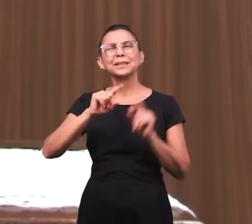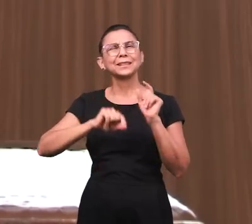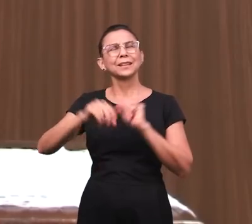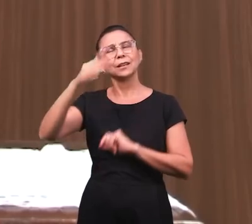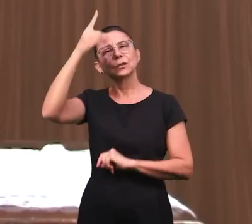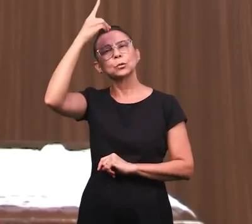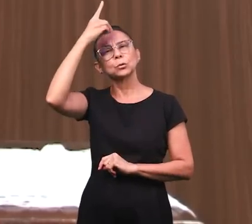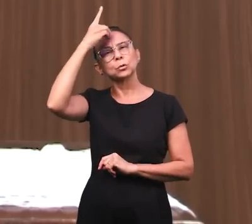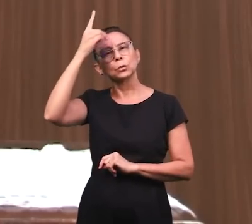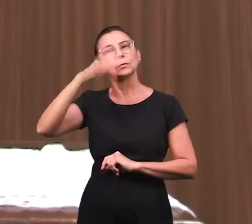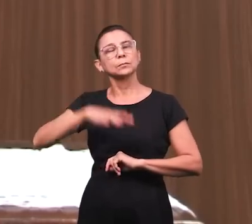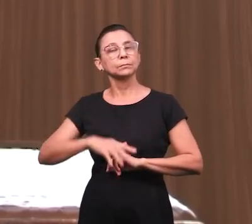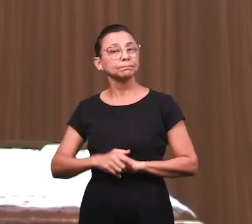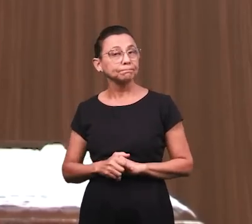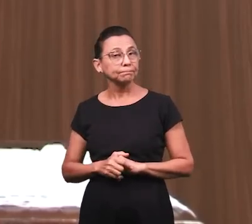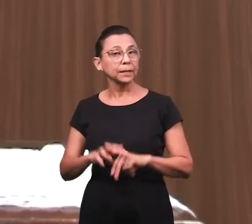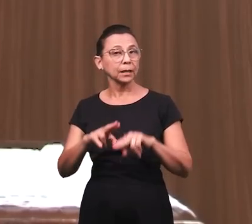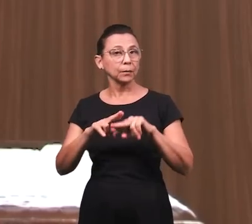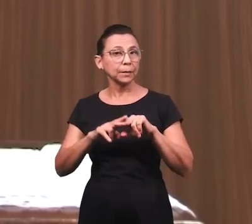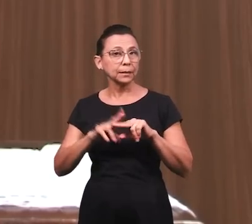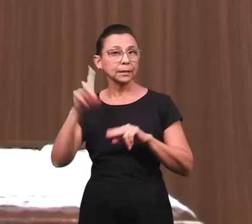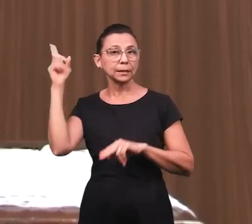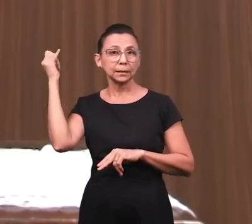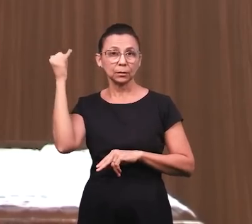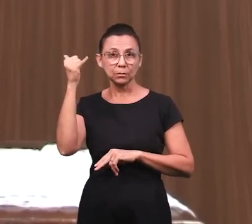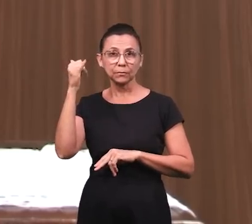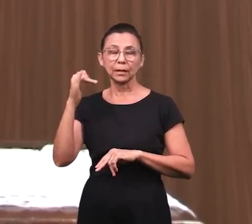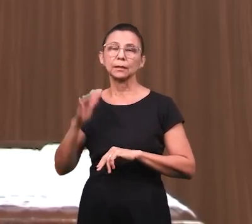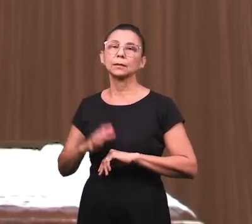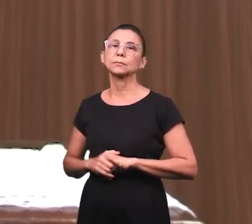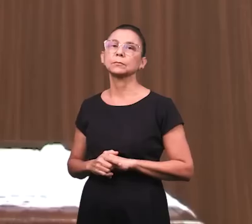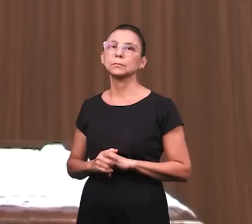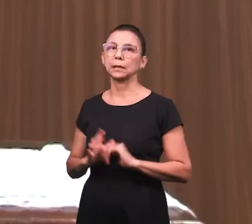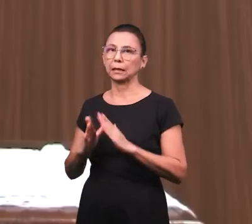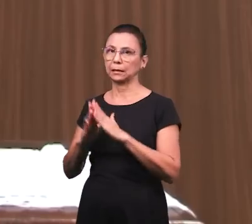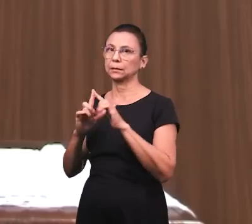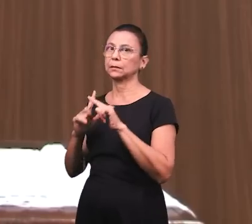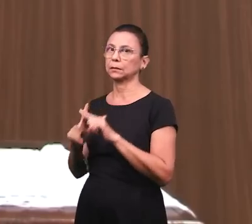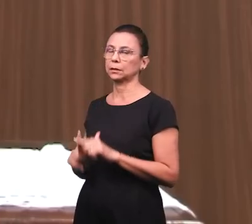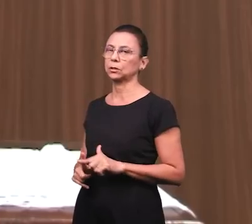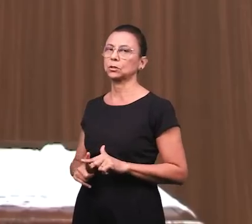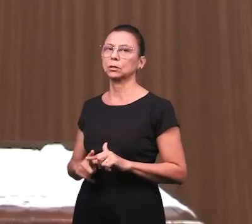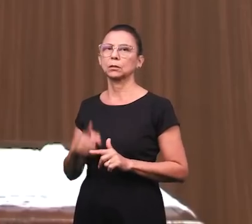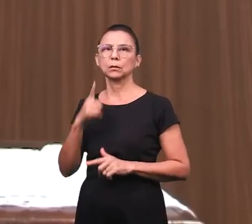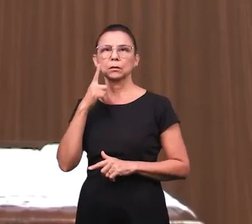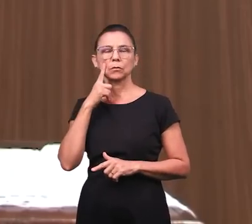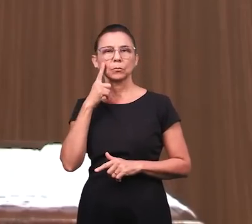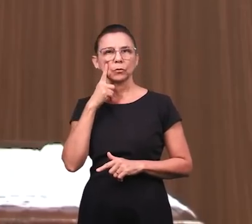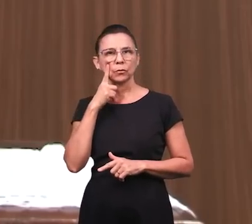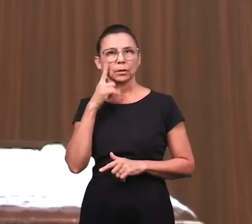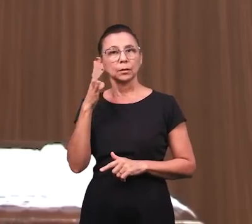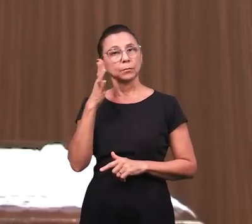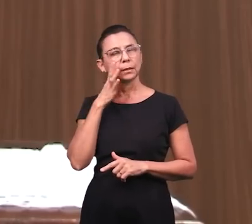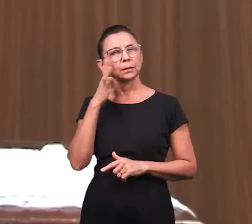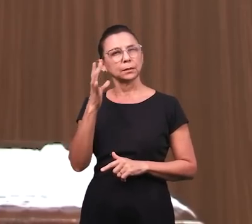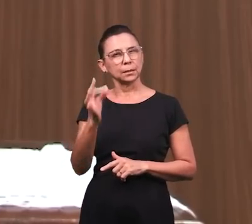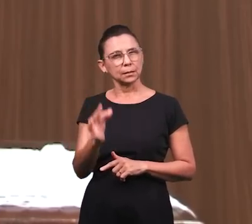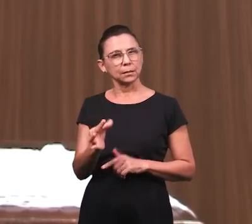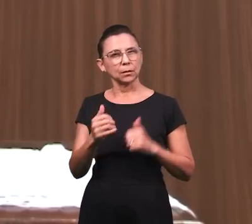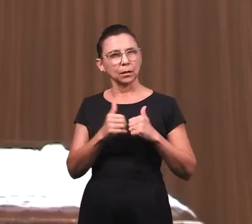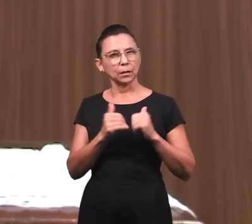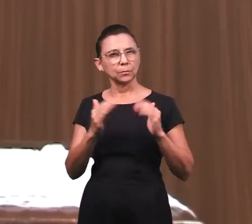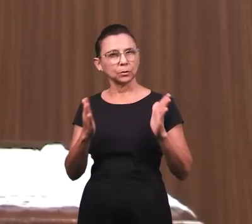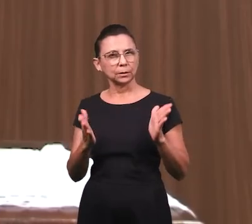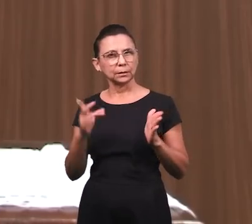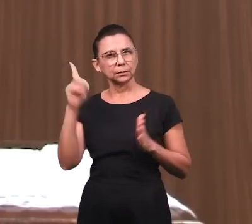O dom espiritual é a forma como o Senhor fala com a Sua igreja. Nós vamos ouvir esses dons, ouça com atenção, deixe